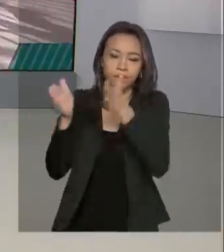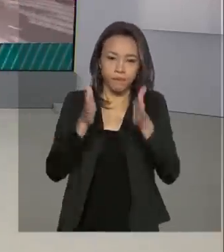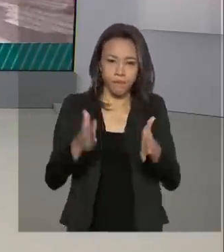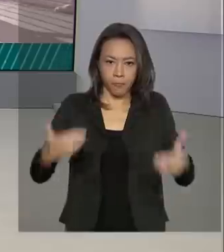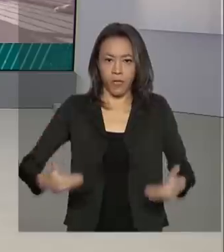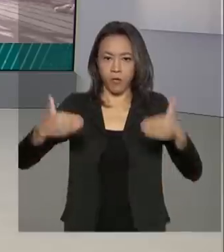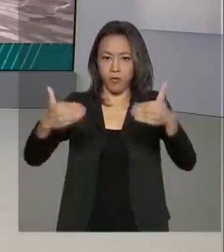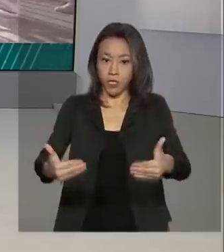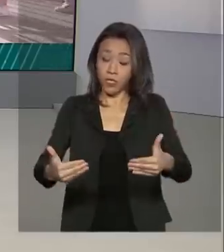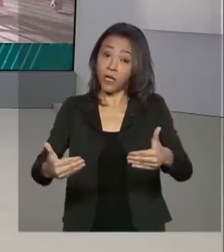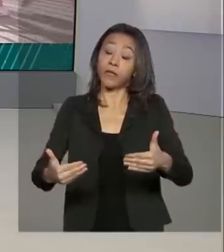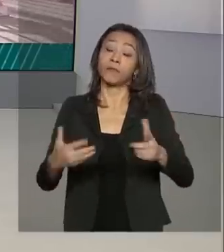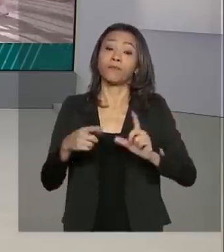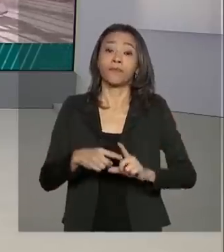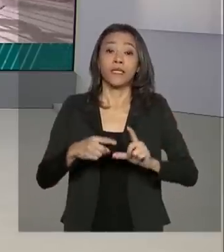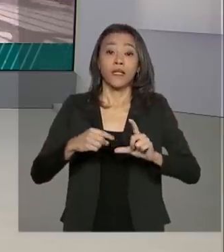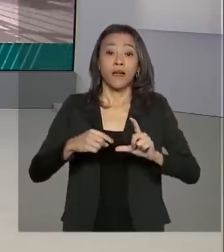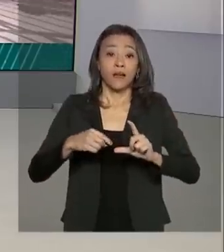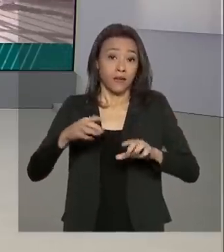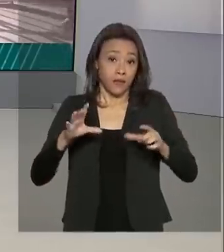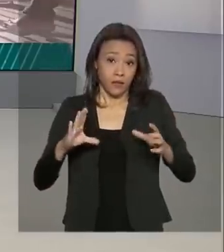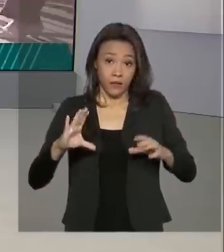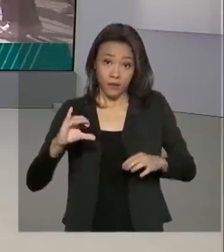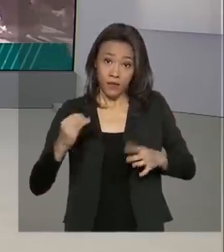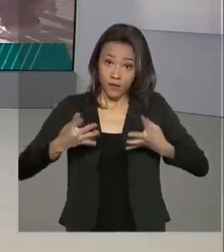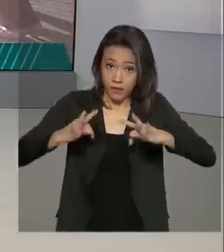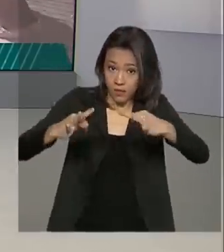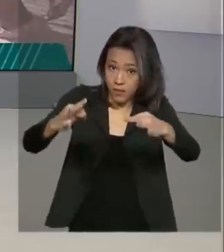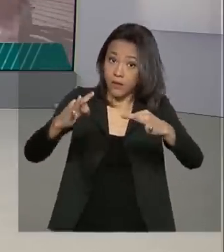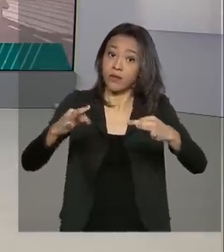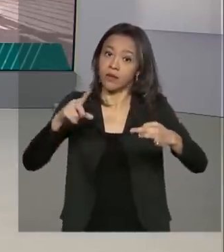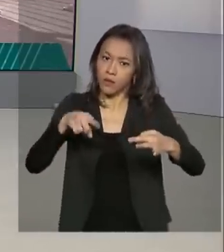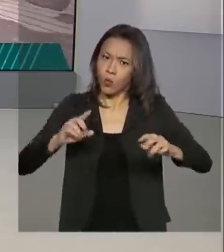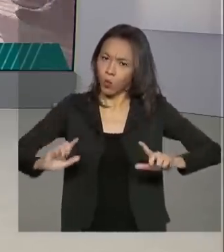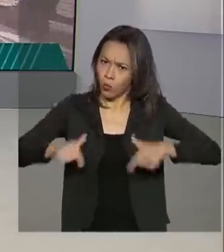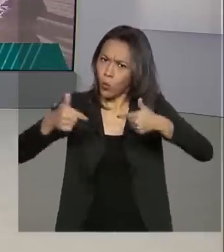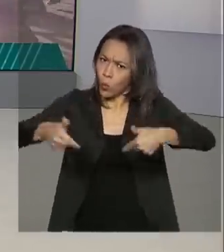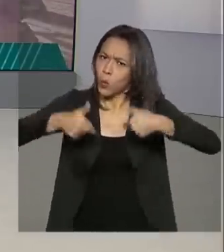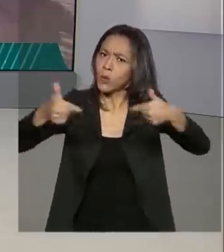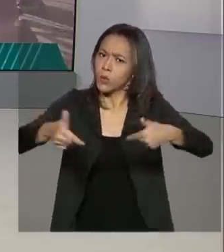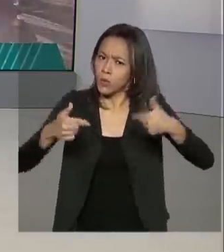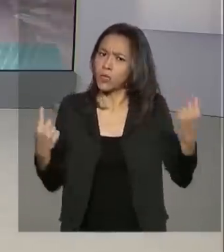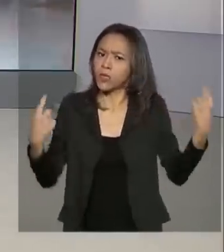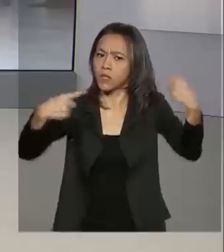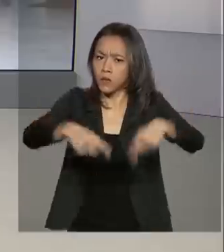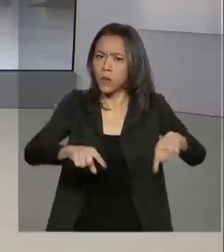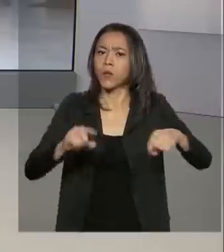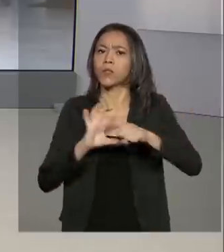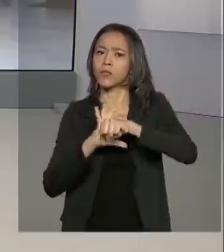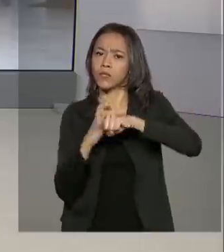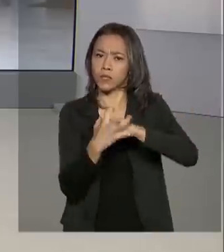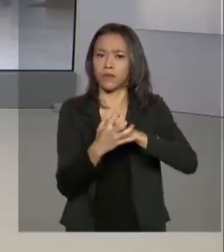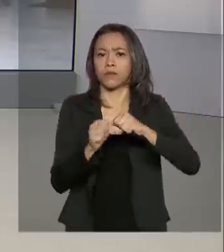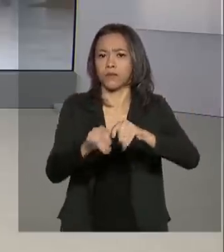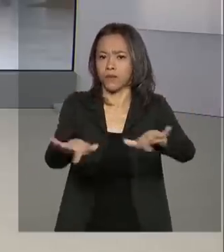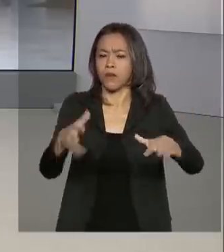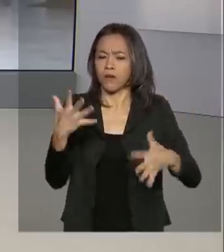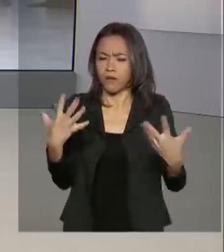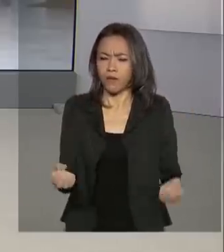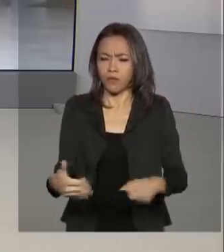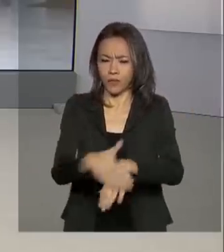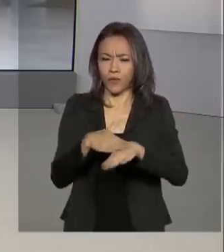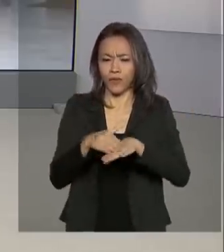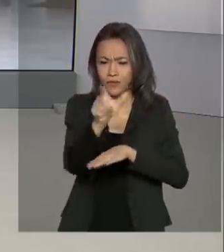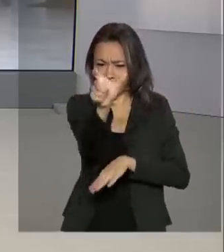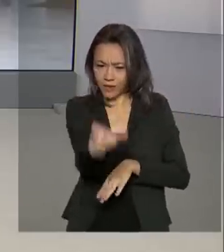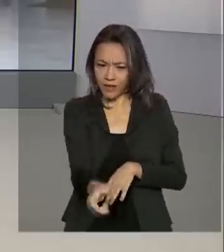ministério da ciência e tecnologia não se a hoje avanços no combate à convite 19 vamos então o palácio do planalto márcia fernandes está lá